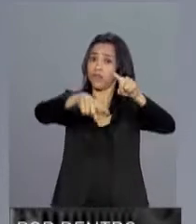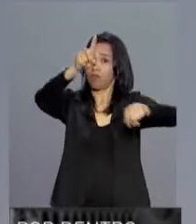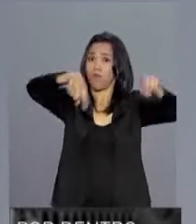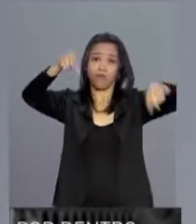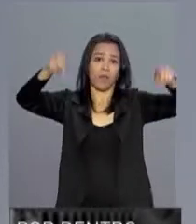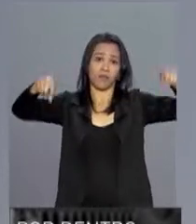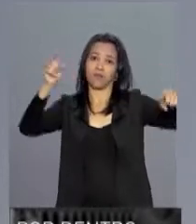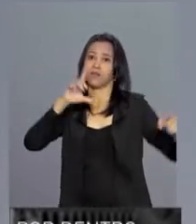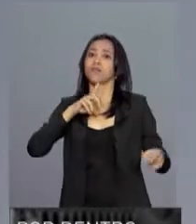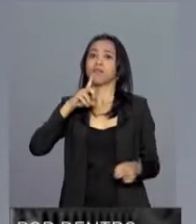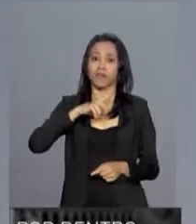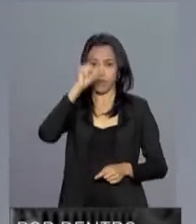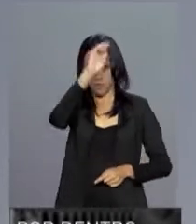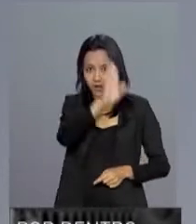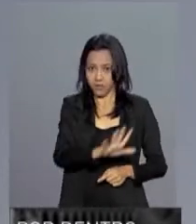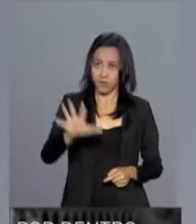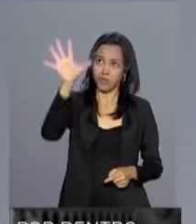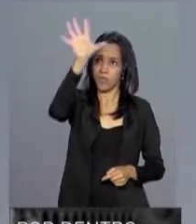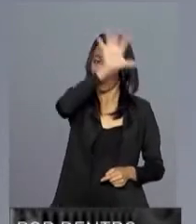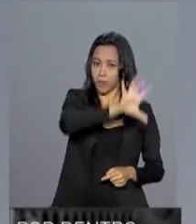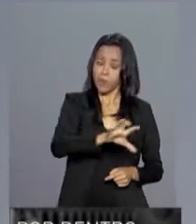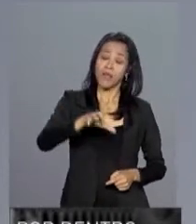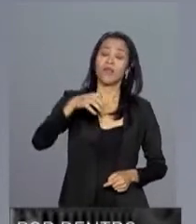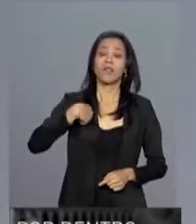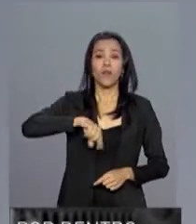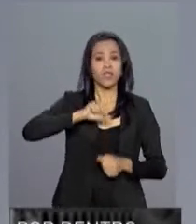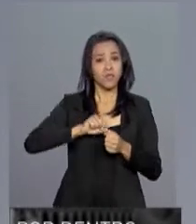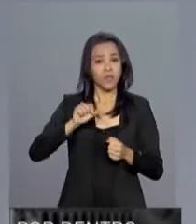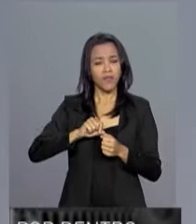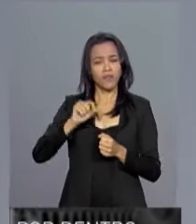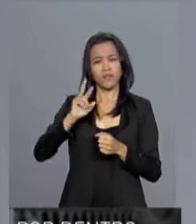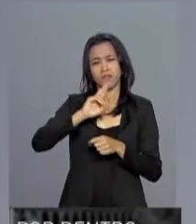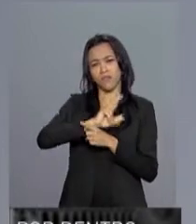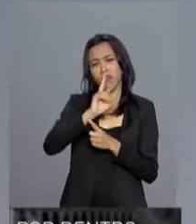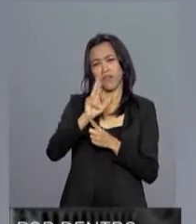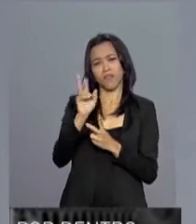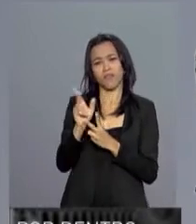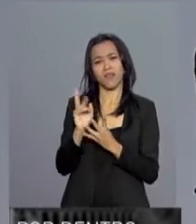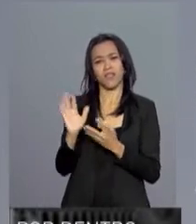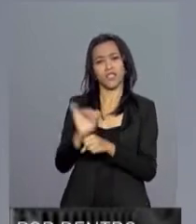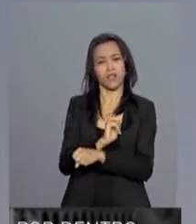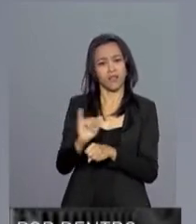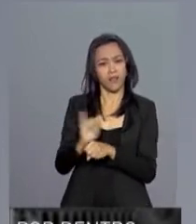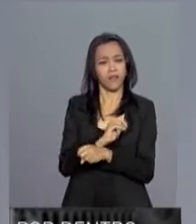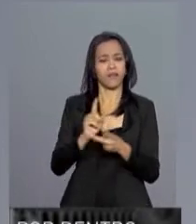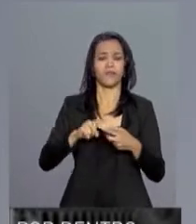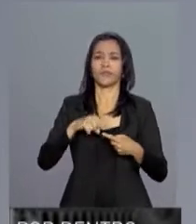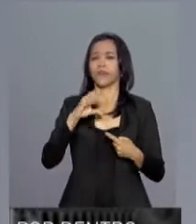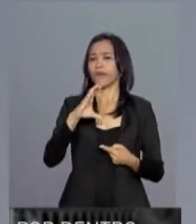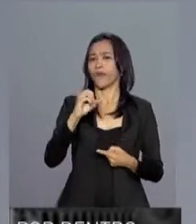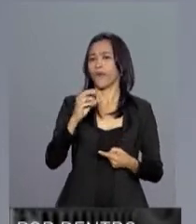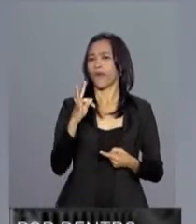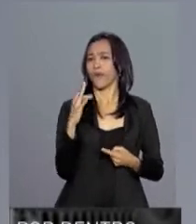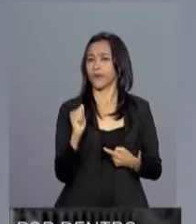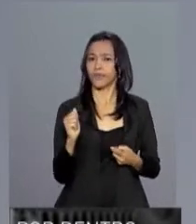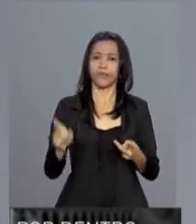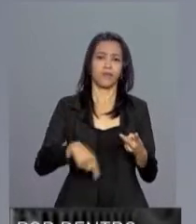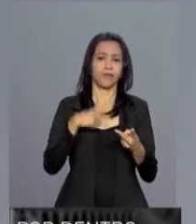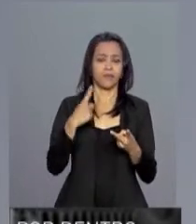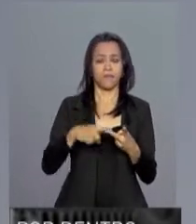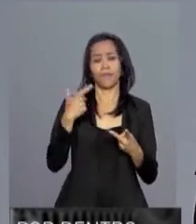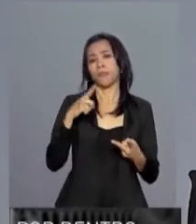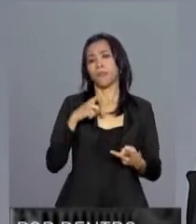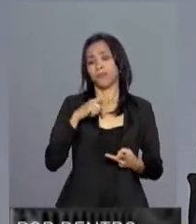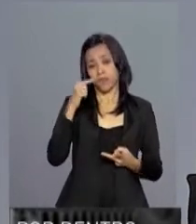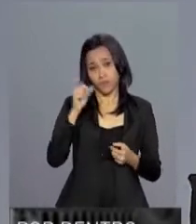mas nós temos adotado uma série de medidas como cotas como indutores estamos nesse momento também